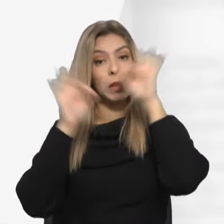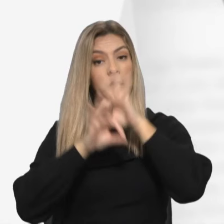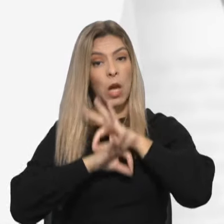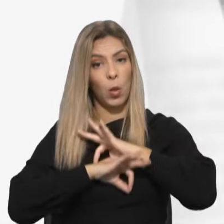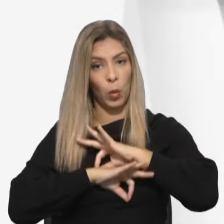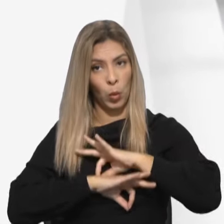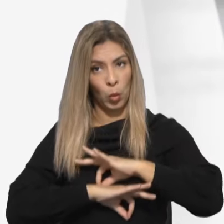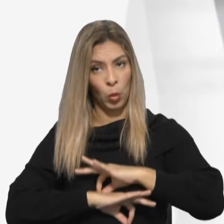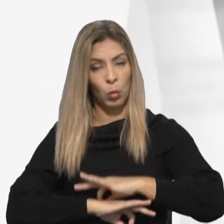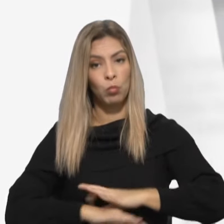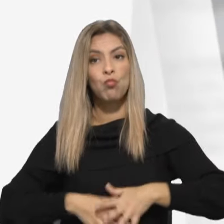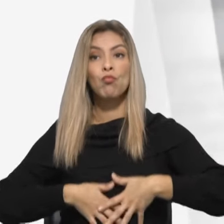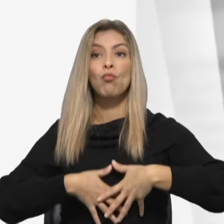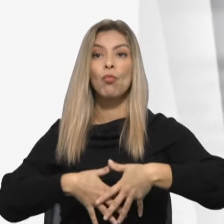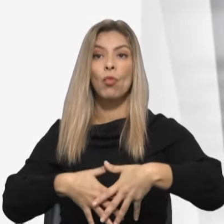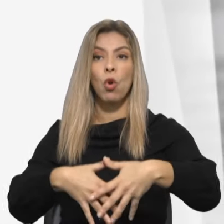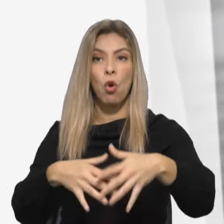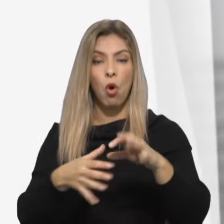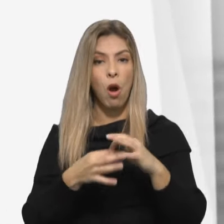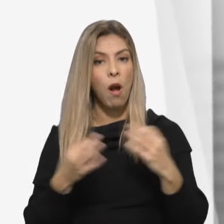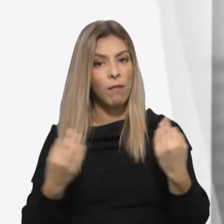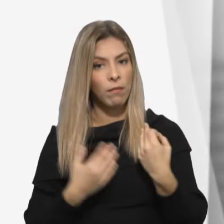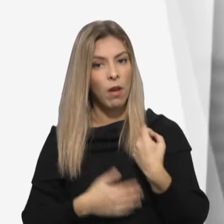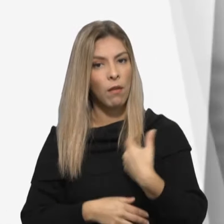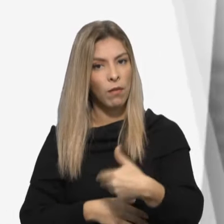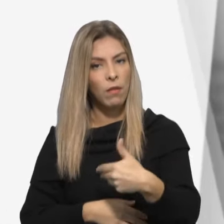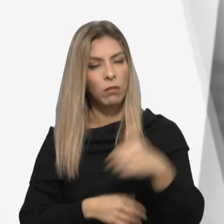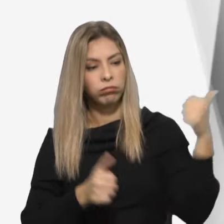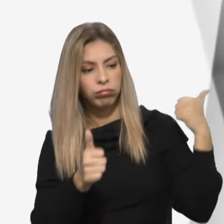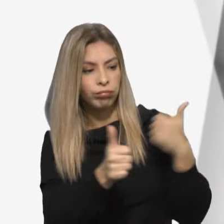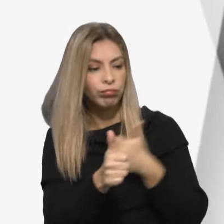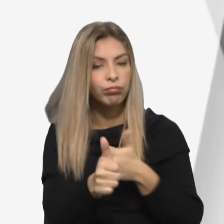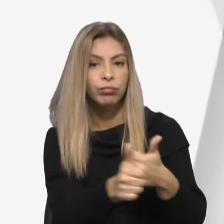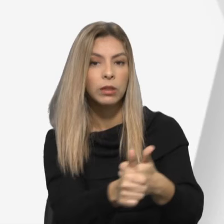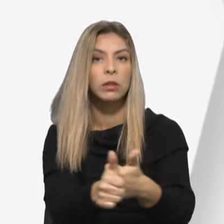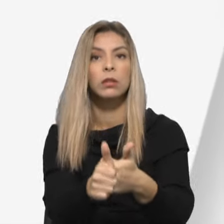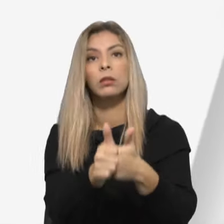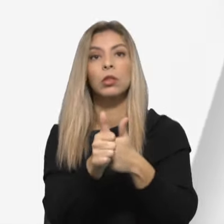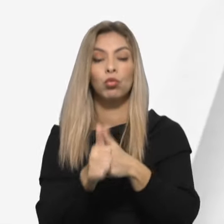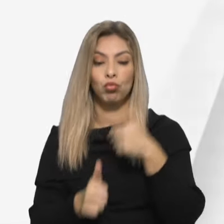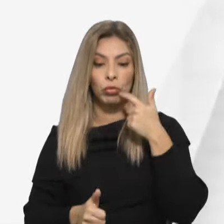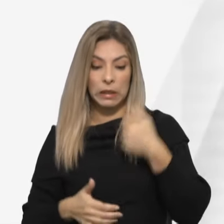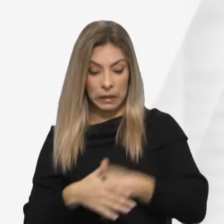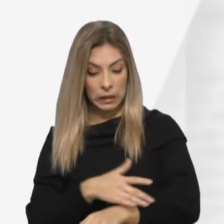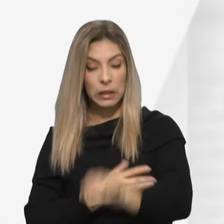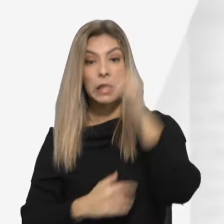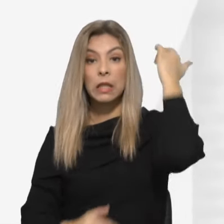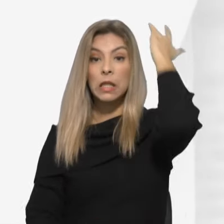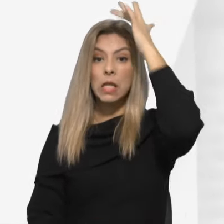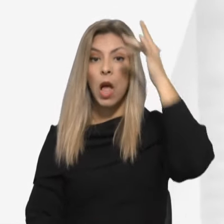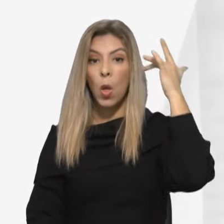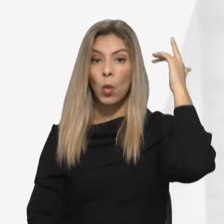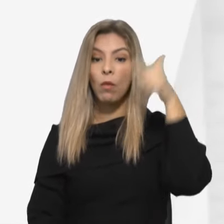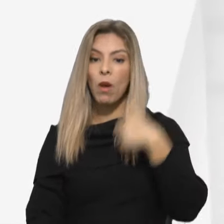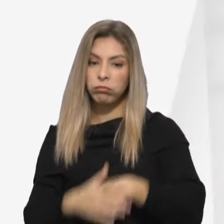ti e a força do Altíssimo te cobrirá com a sua sombra. Por isso o santo que vai nascer será chamado Filho de